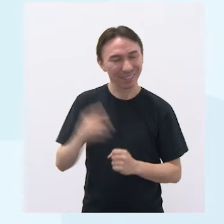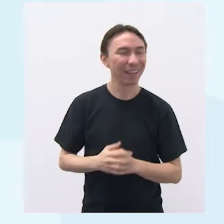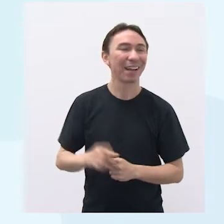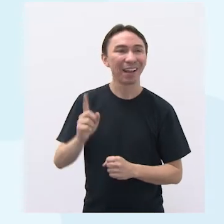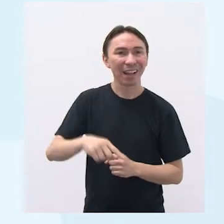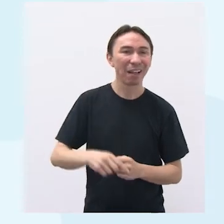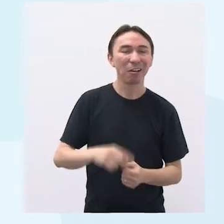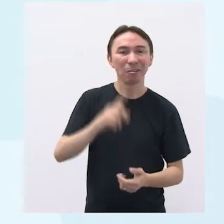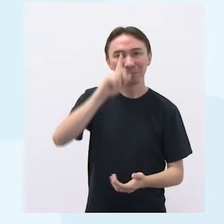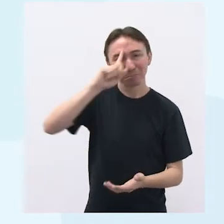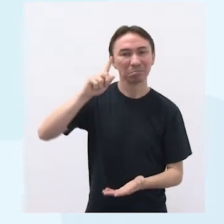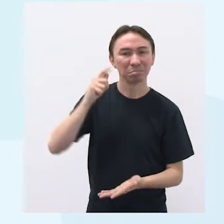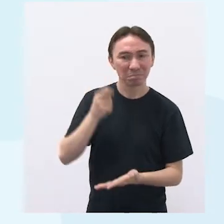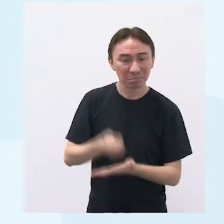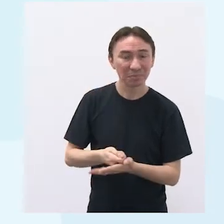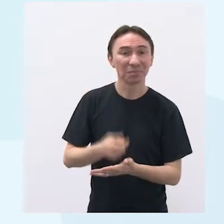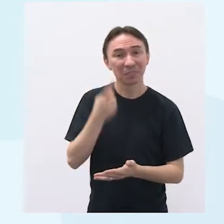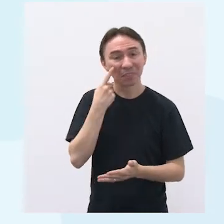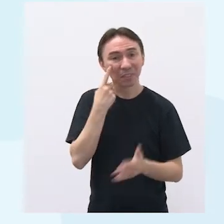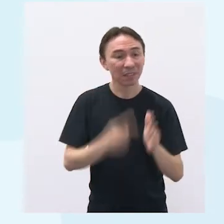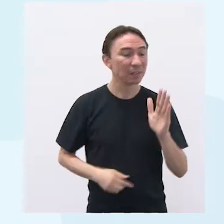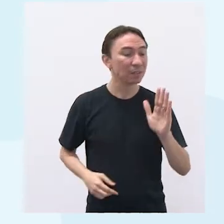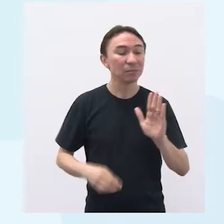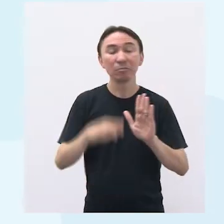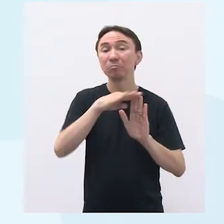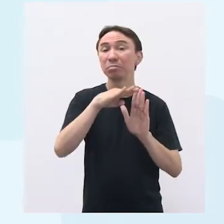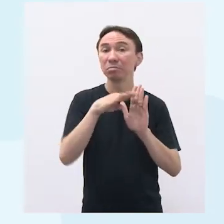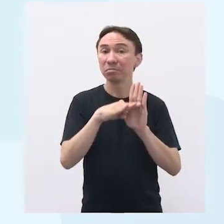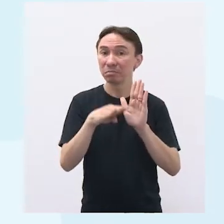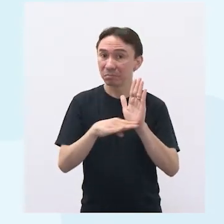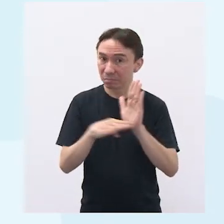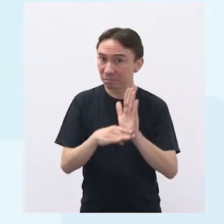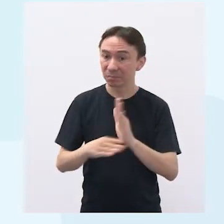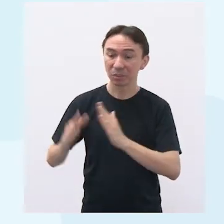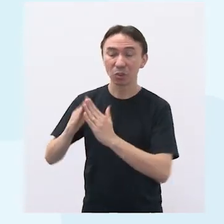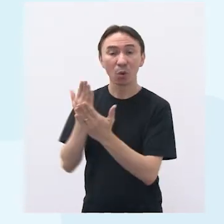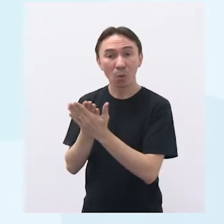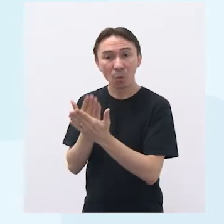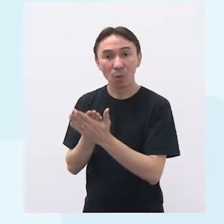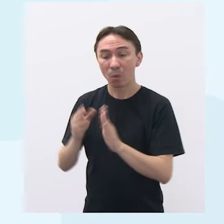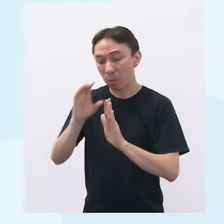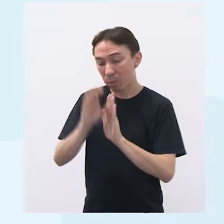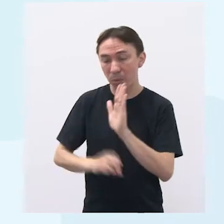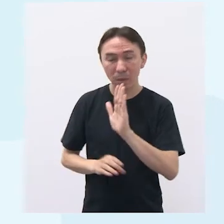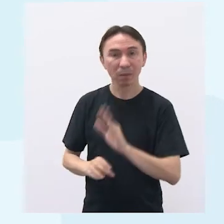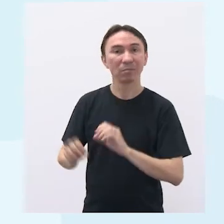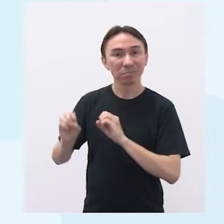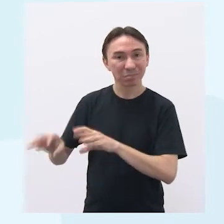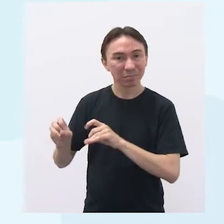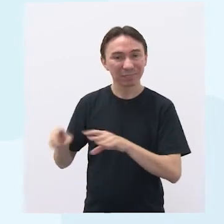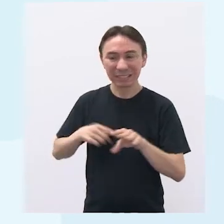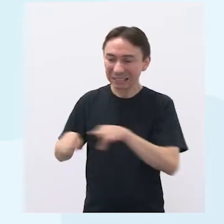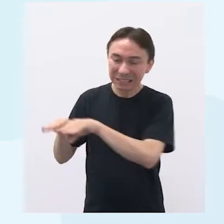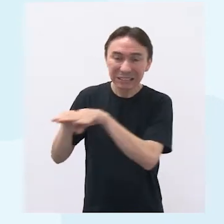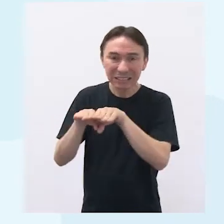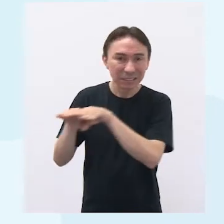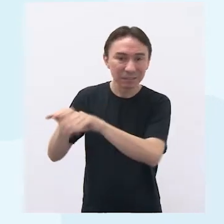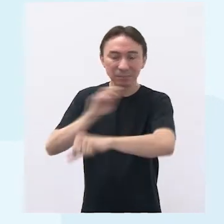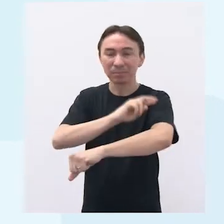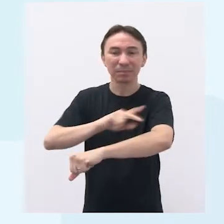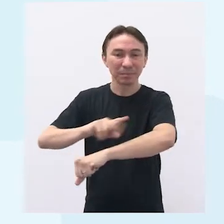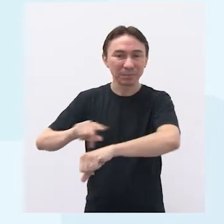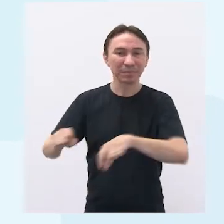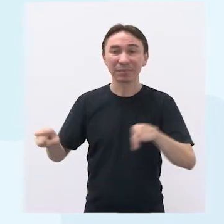estabelece as diretrizes nacionais curriculares para a educação das relações étnico-raciais, né? E, finalmente, o Estatuto da Igualdade Racial, que